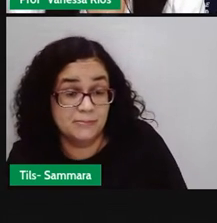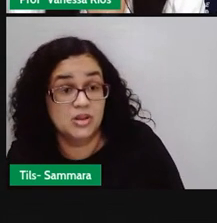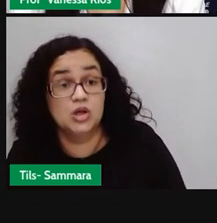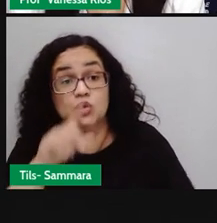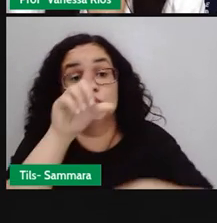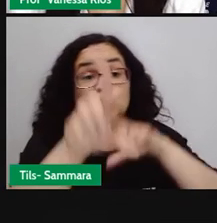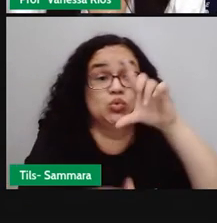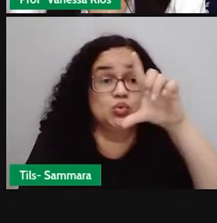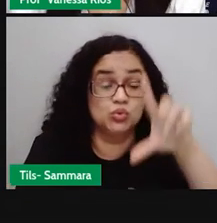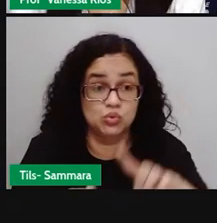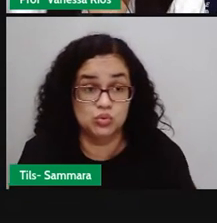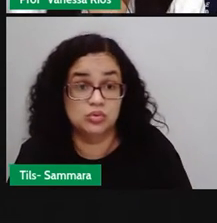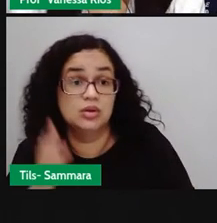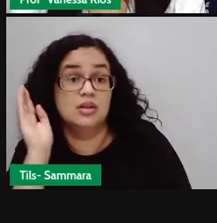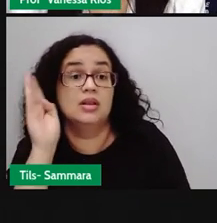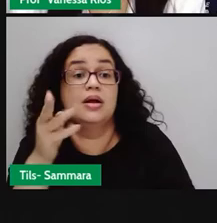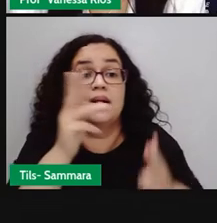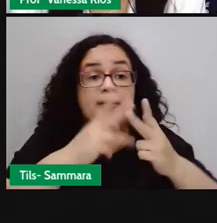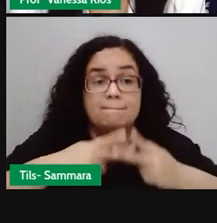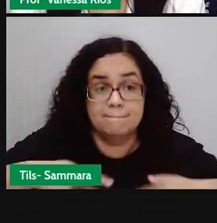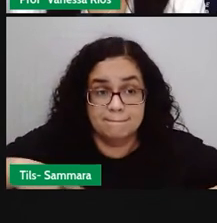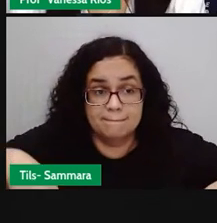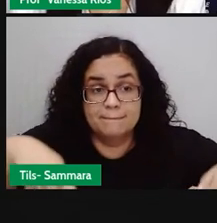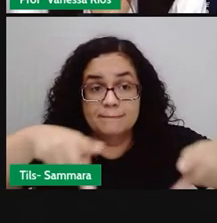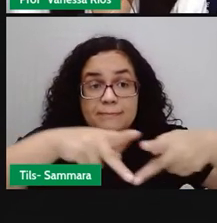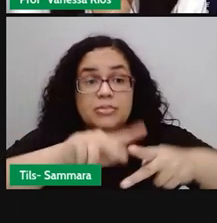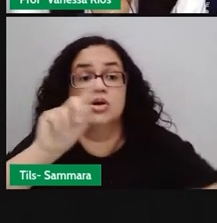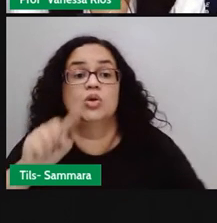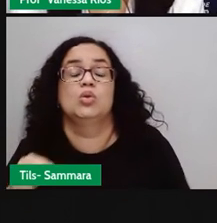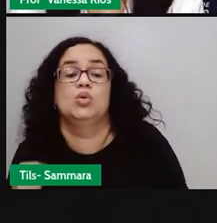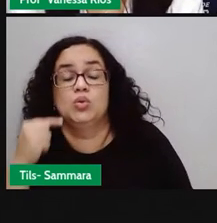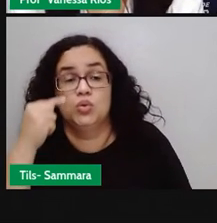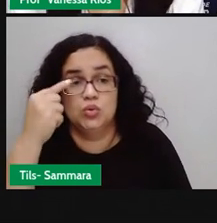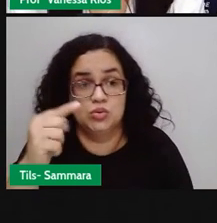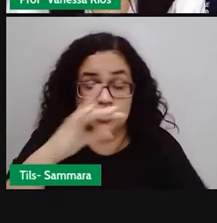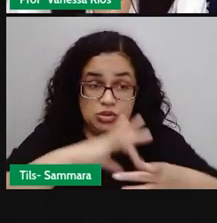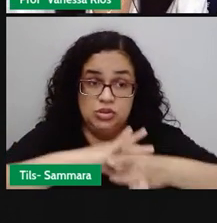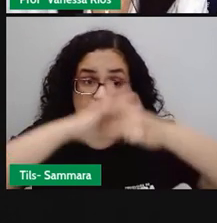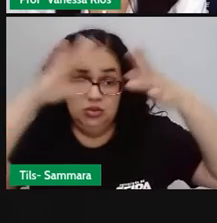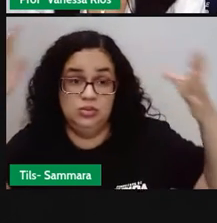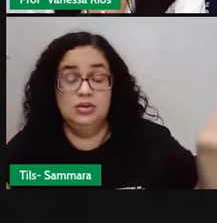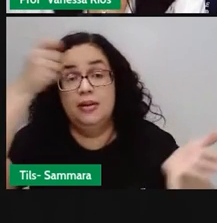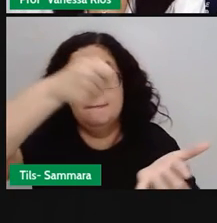escolhido aí de forma direta pela população depois aí da ditadura militar.